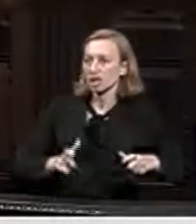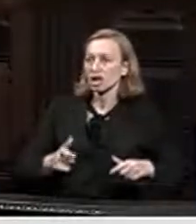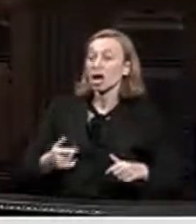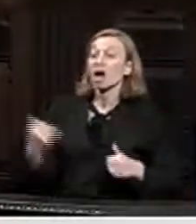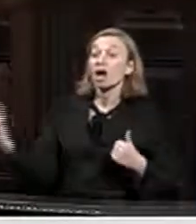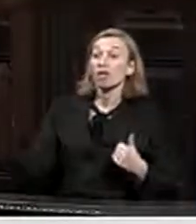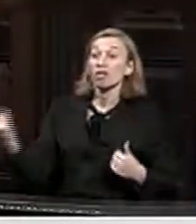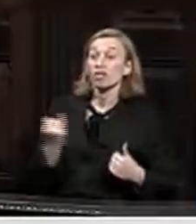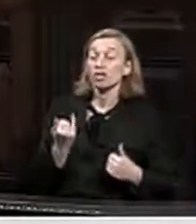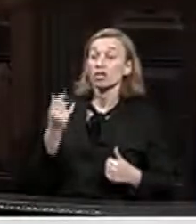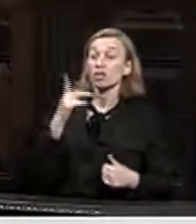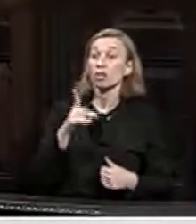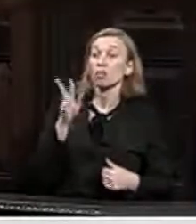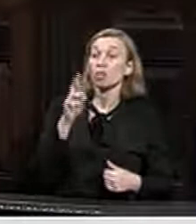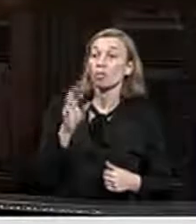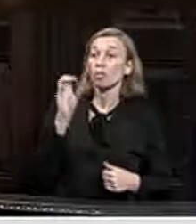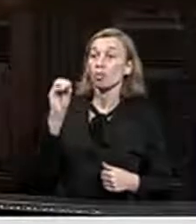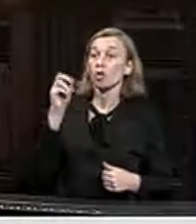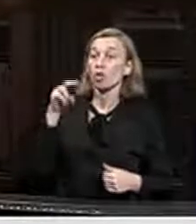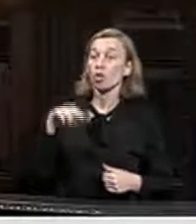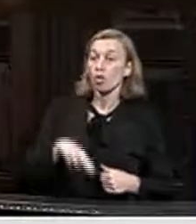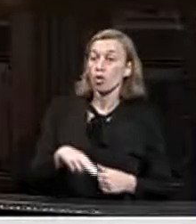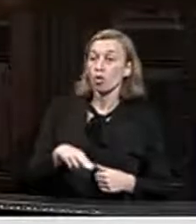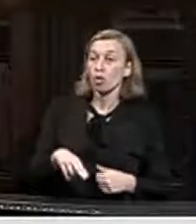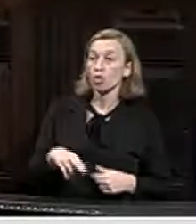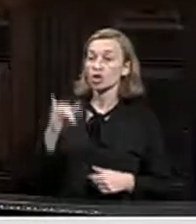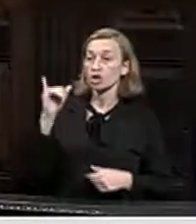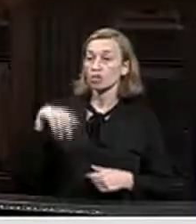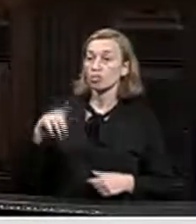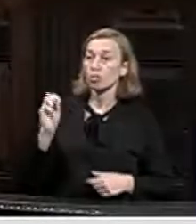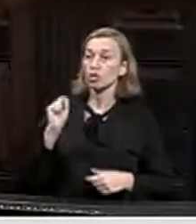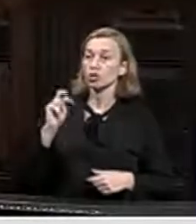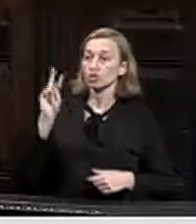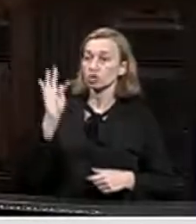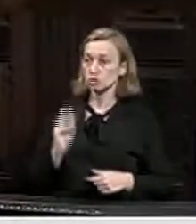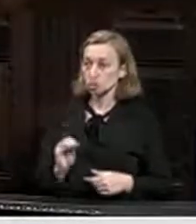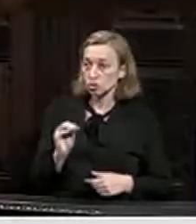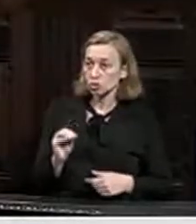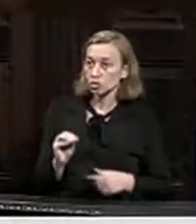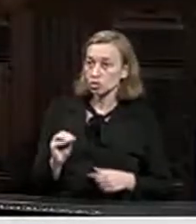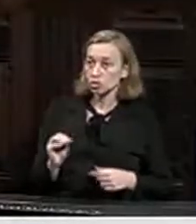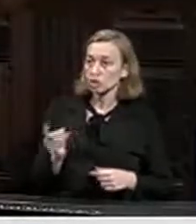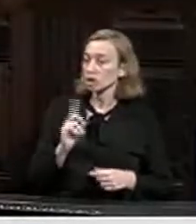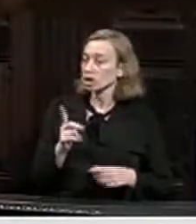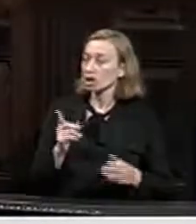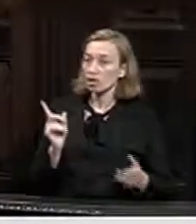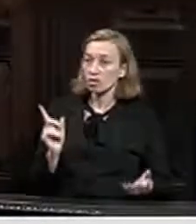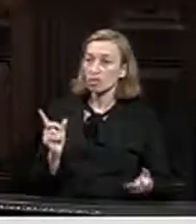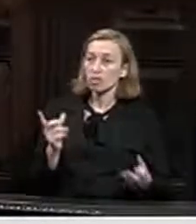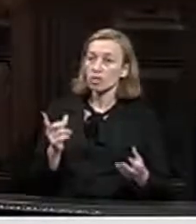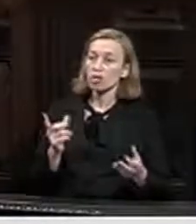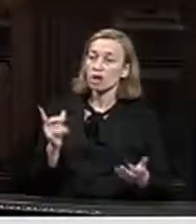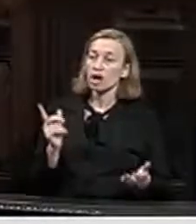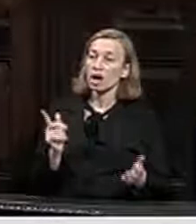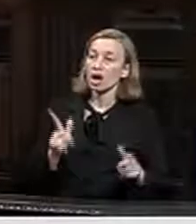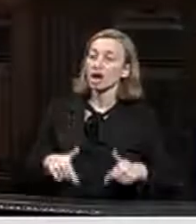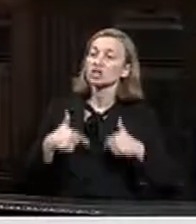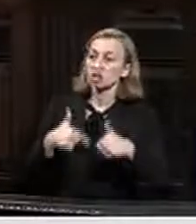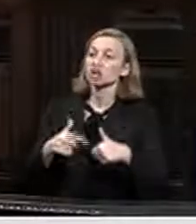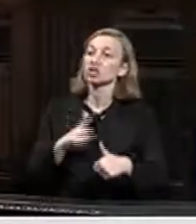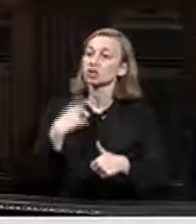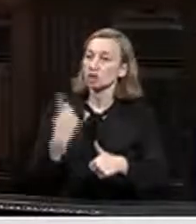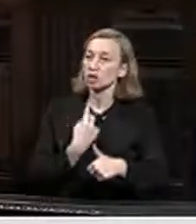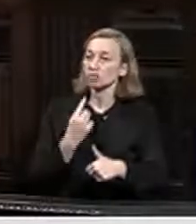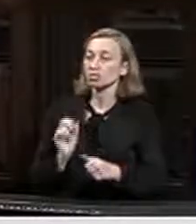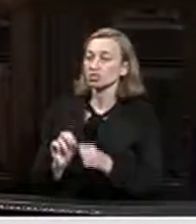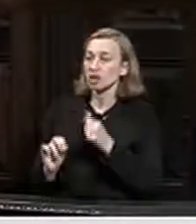do PROCON da Alerj, que algum posto no Rio de Janeiro não esteja cumprindo, que nós vamos encaminhar essas informações